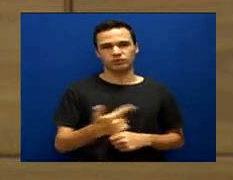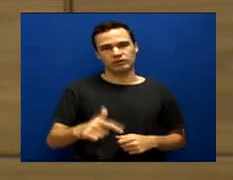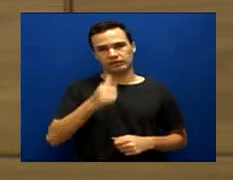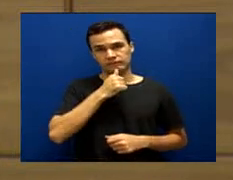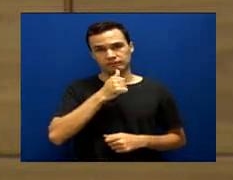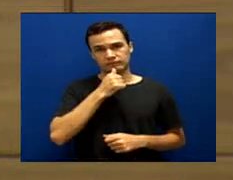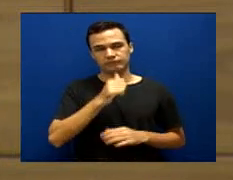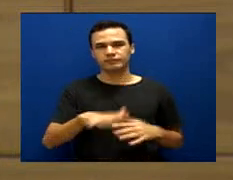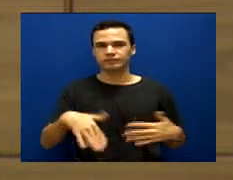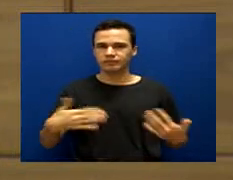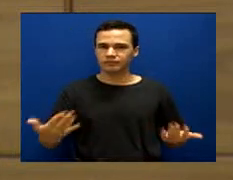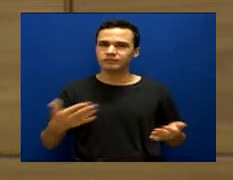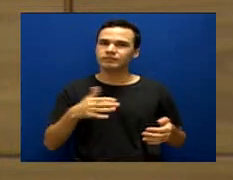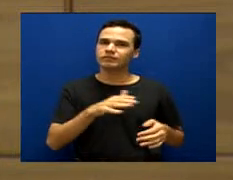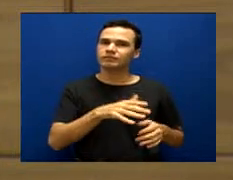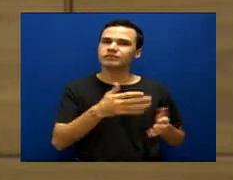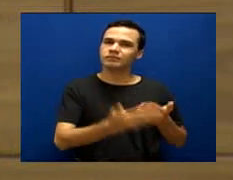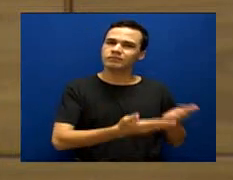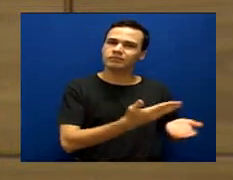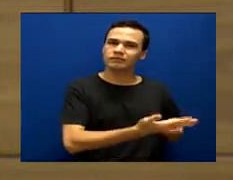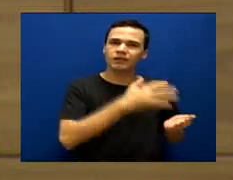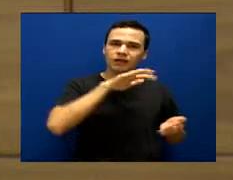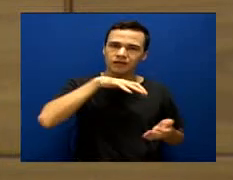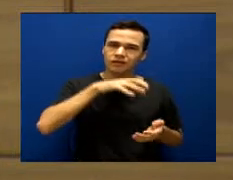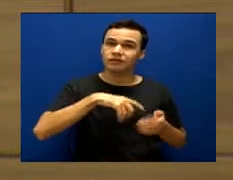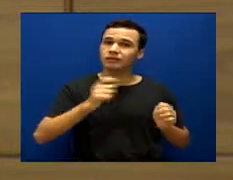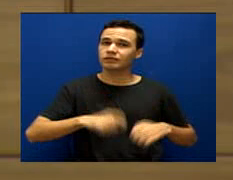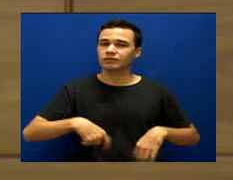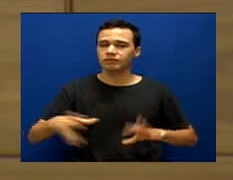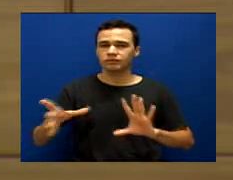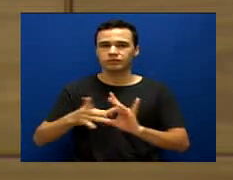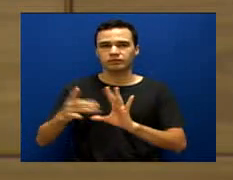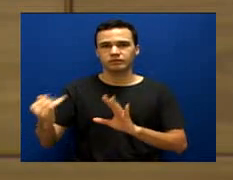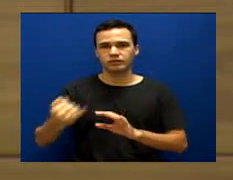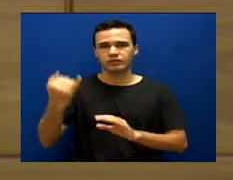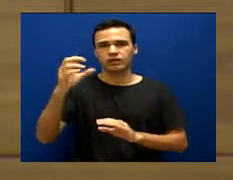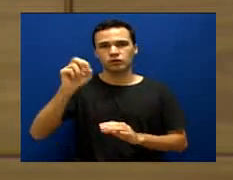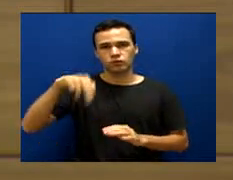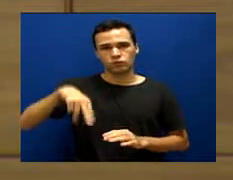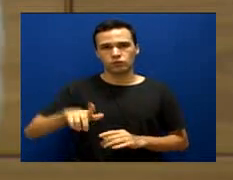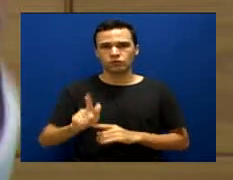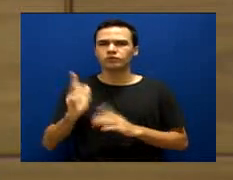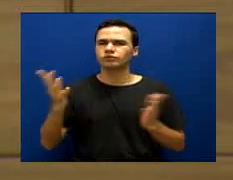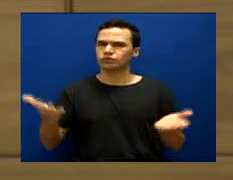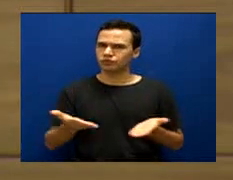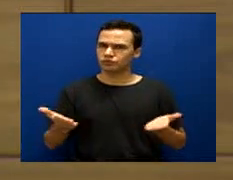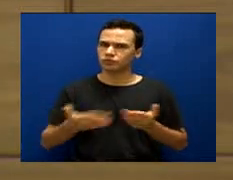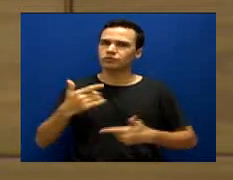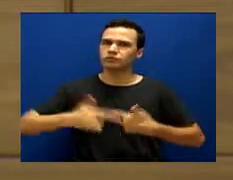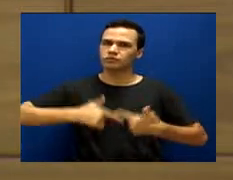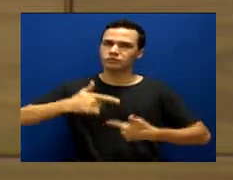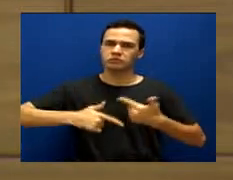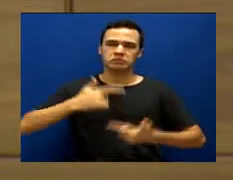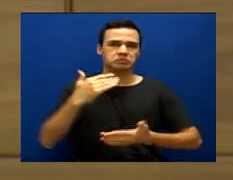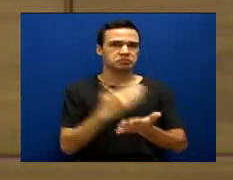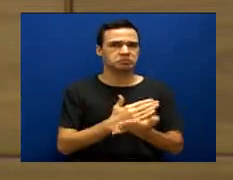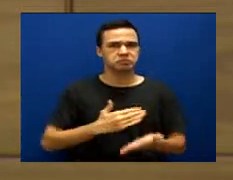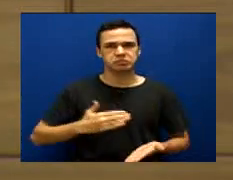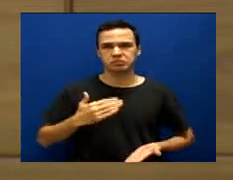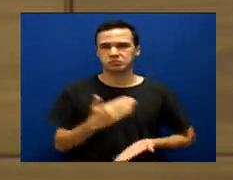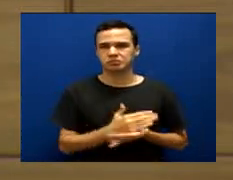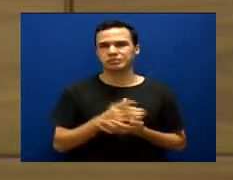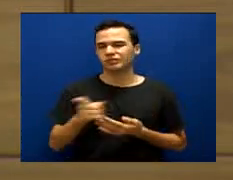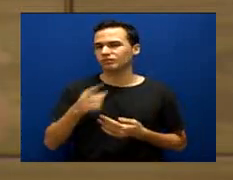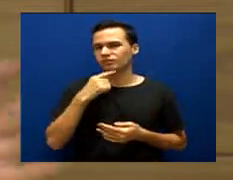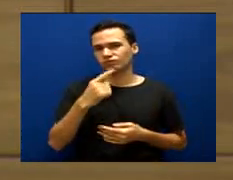tem ações práticas aqui que podem ser desenvolvidas. As parcerias são muito importantes. As ONGs já fazem essa parceria muito mais do que elas estão podendo.